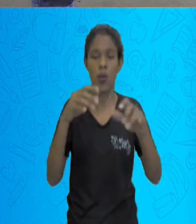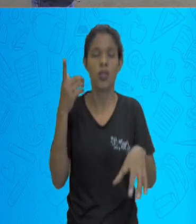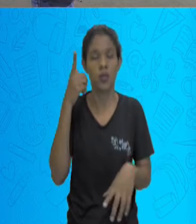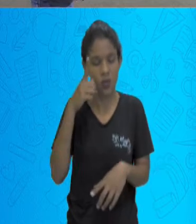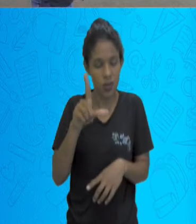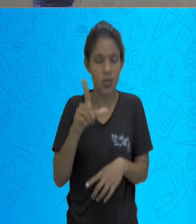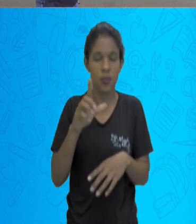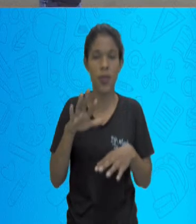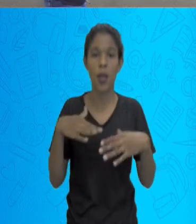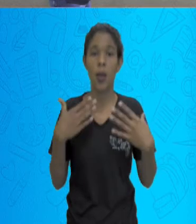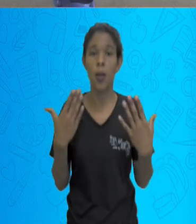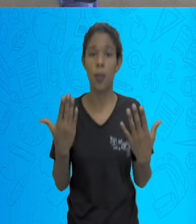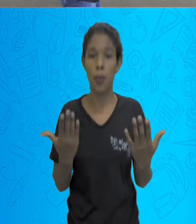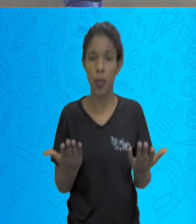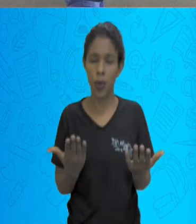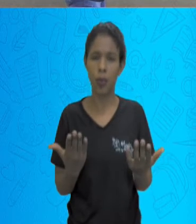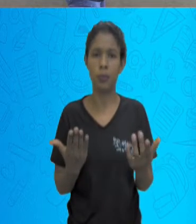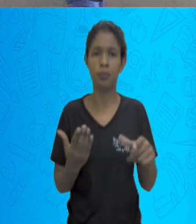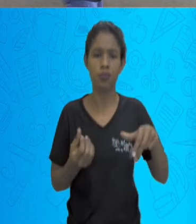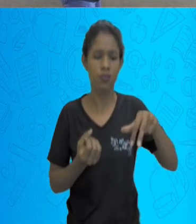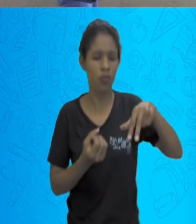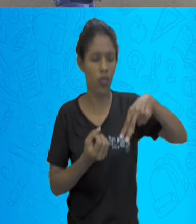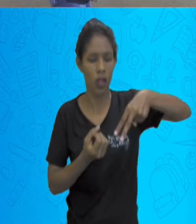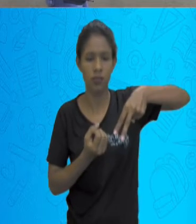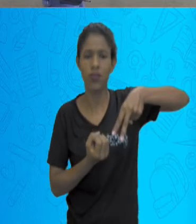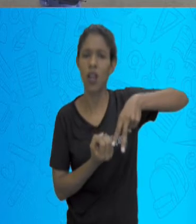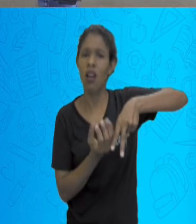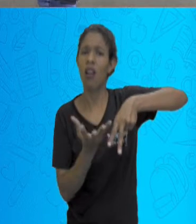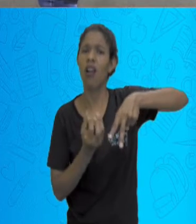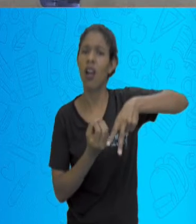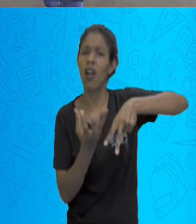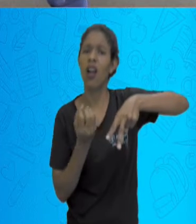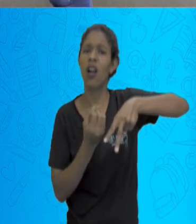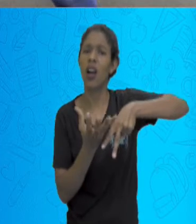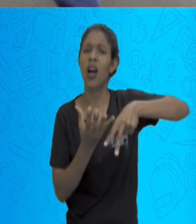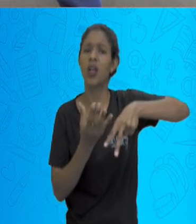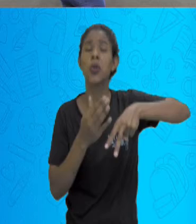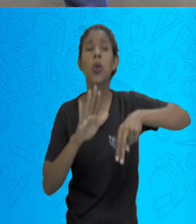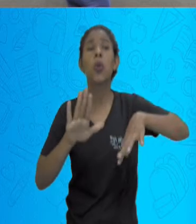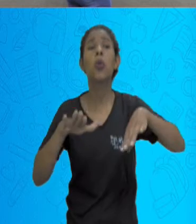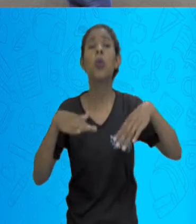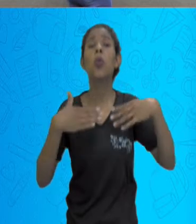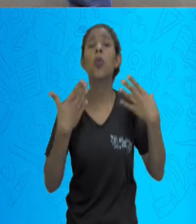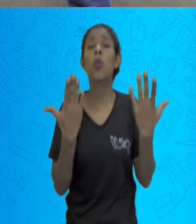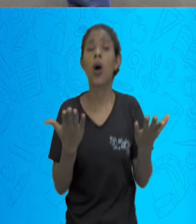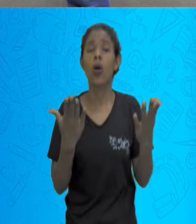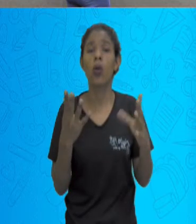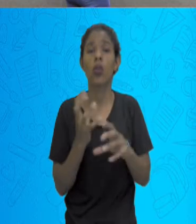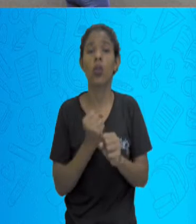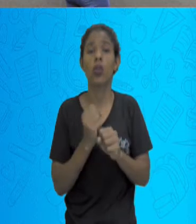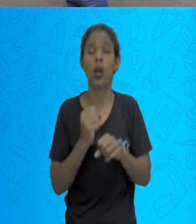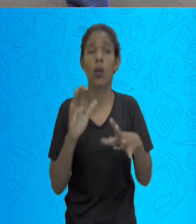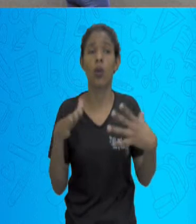Qual foi a receita cambial turística do Brasil em 2008? Vamos ver aqui, ó,